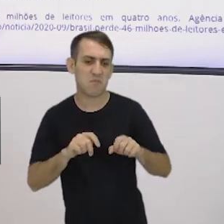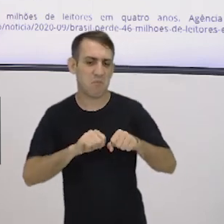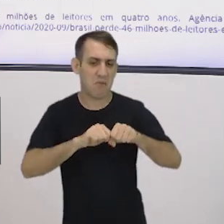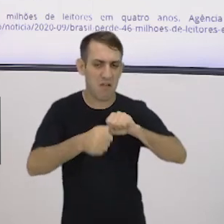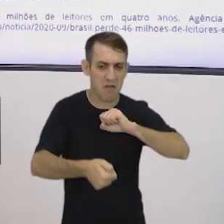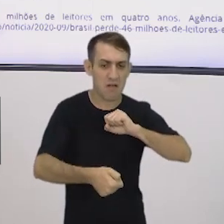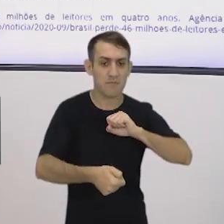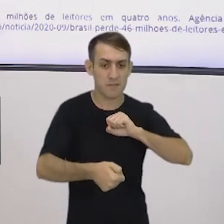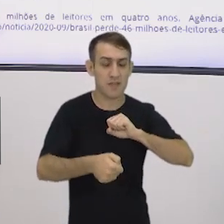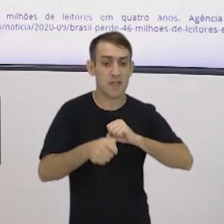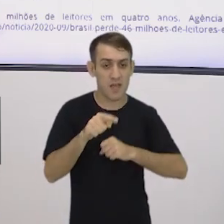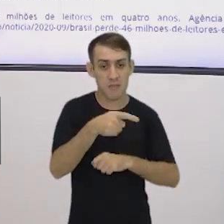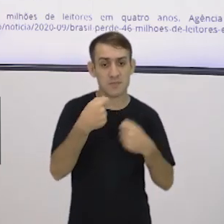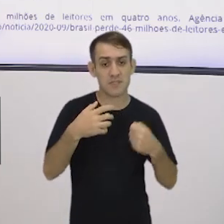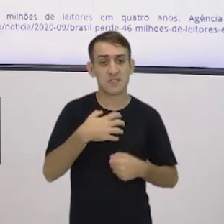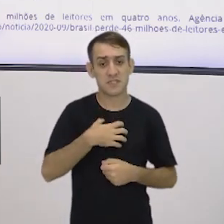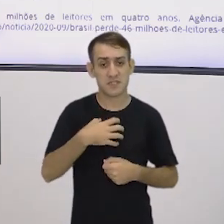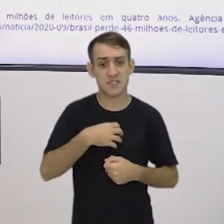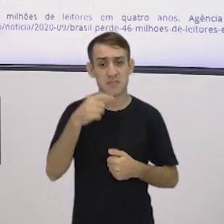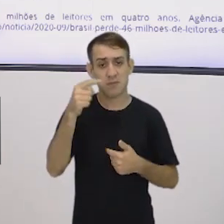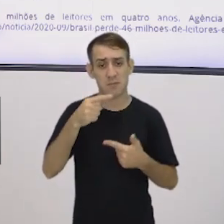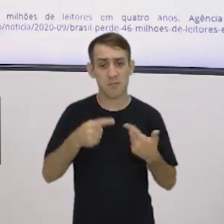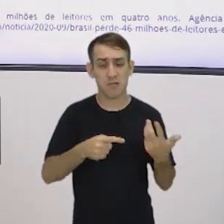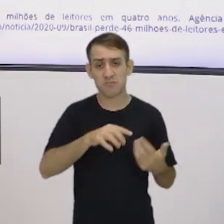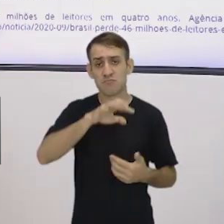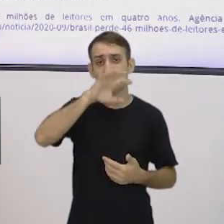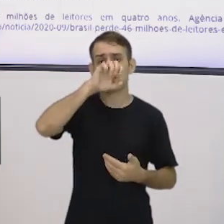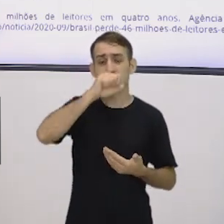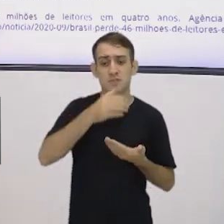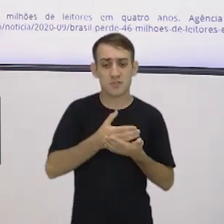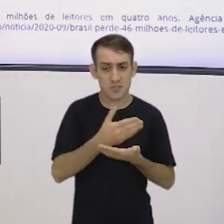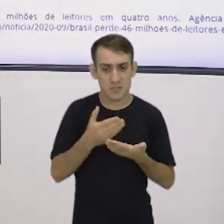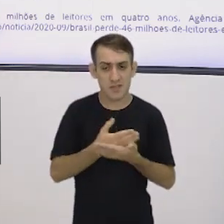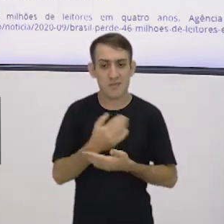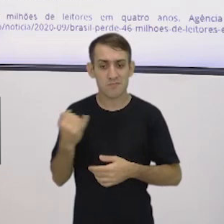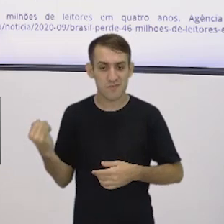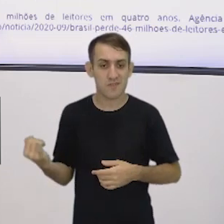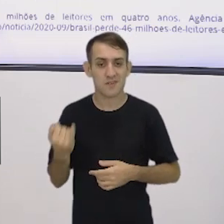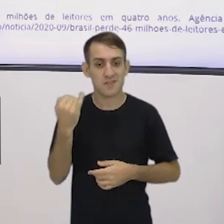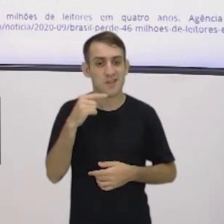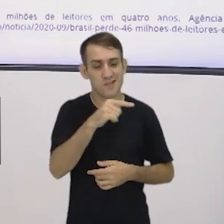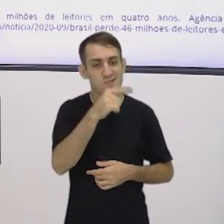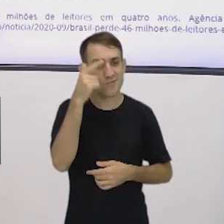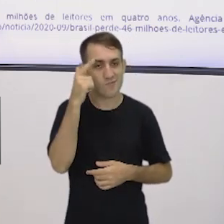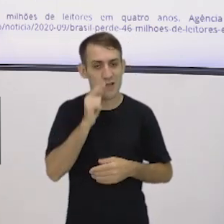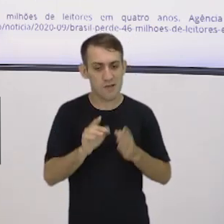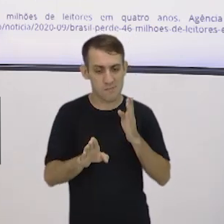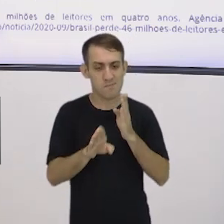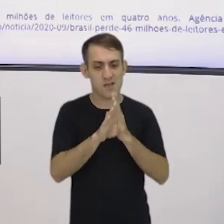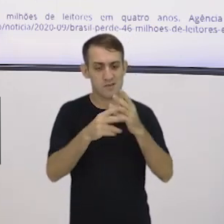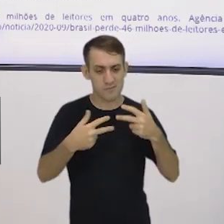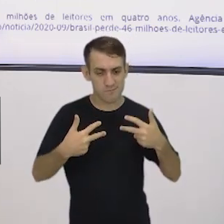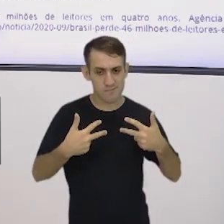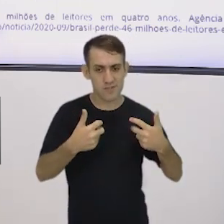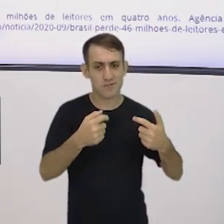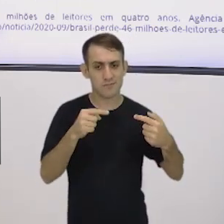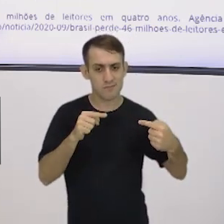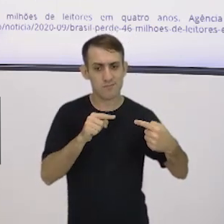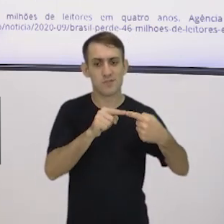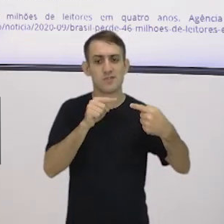boca, ela precisa sentir todas essas texturas, o cheiro dos livros. Isso é importante para que ela se identifique com aquele objeto e